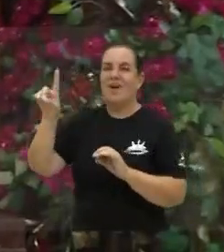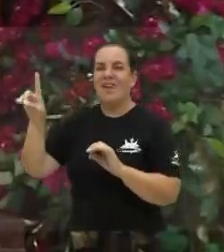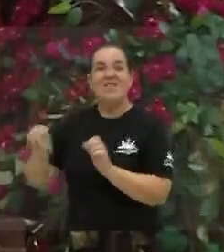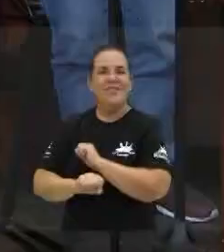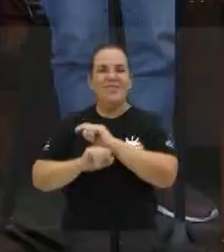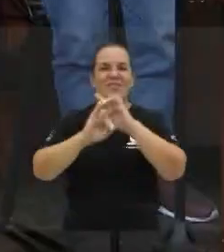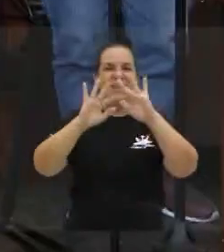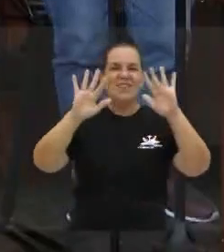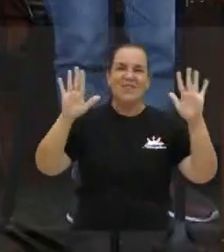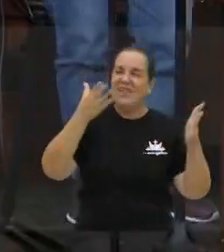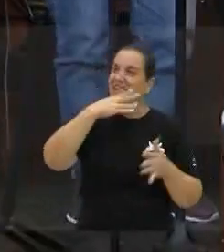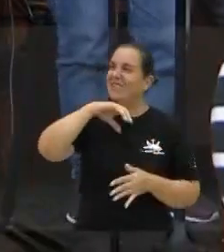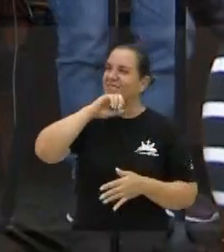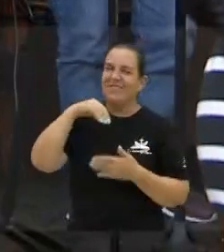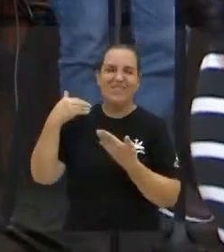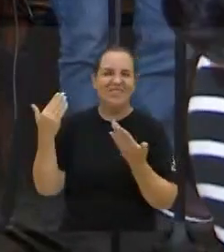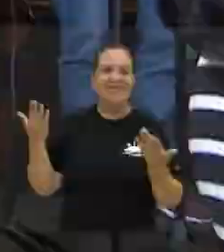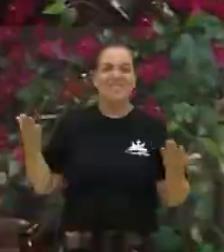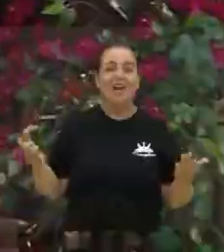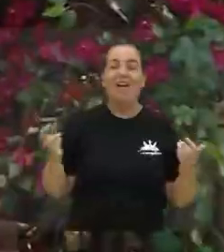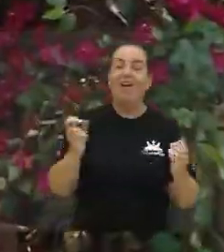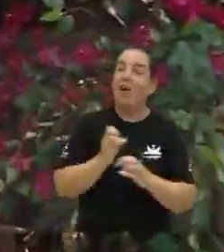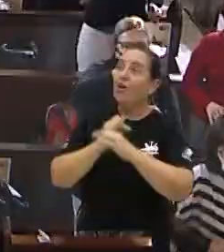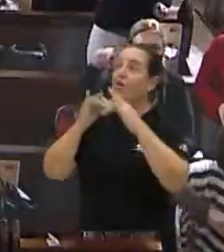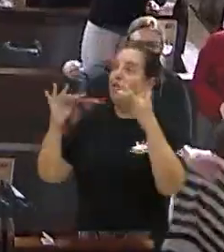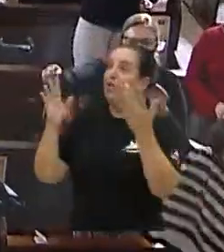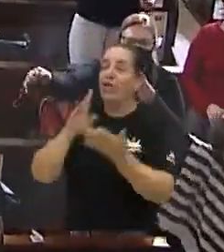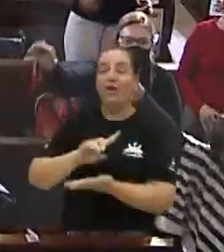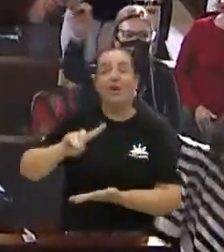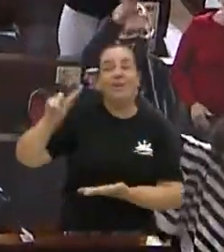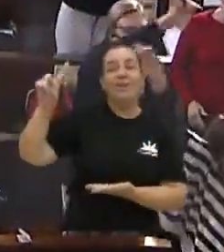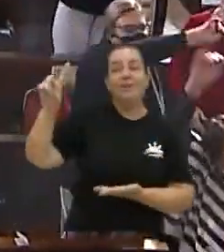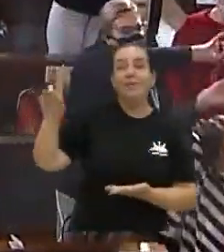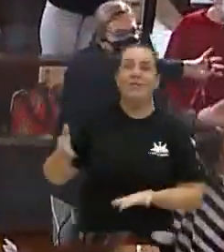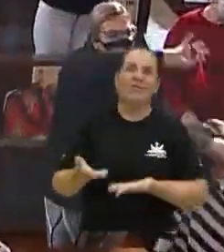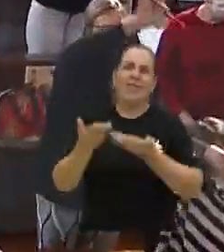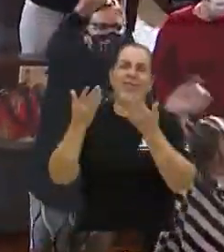Deus Pai o esplendor.